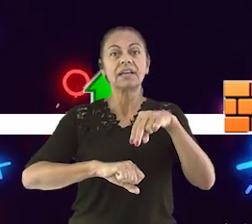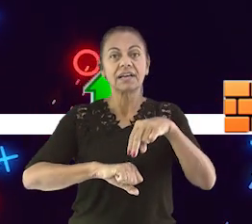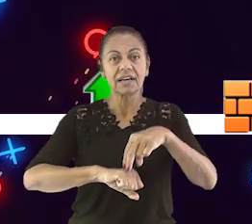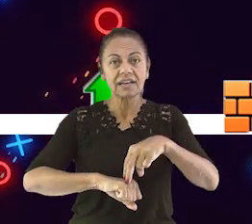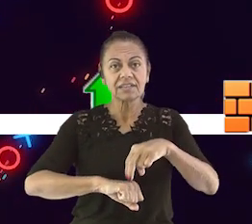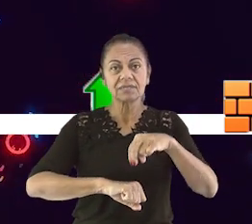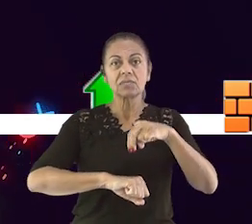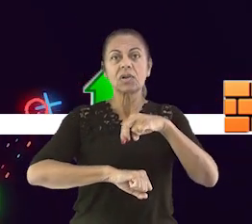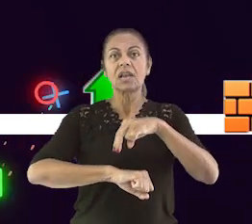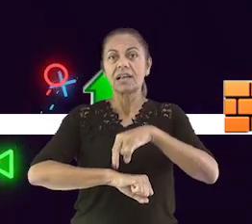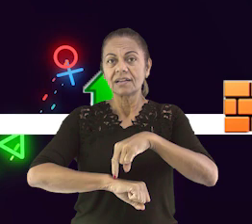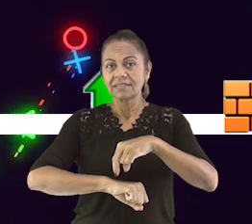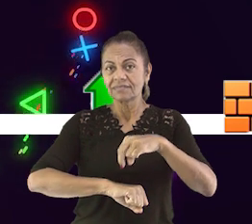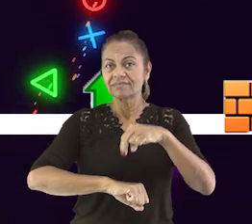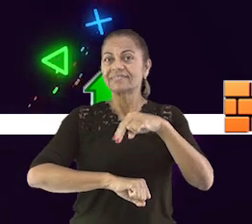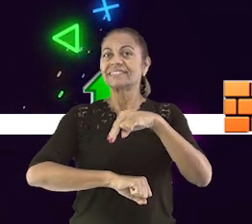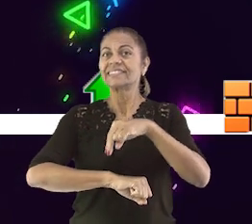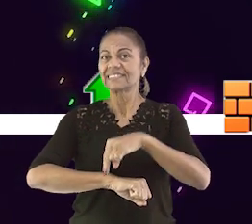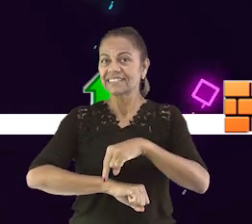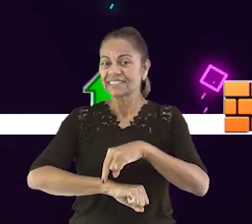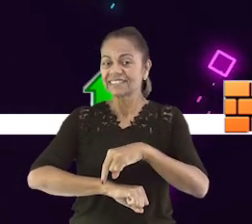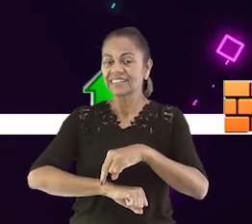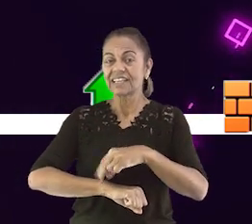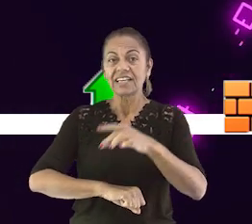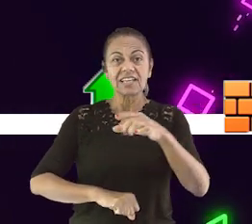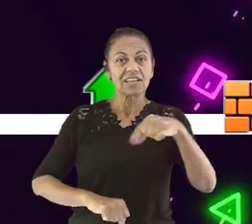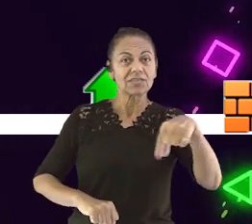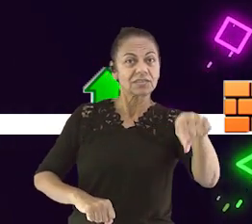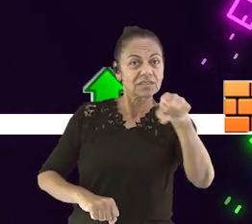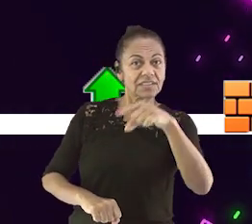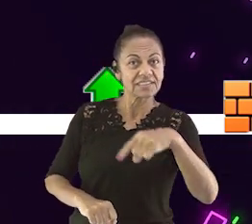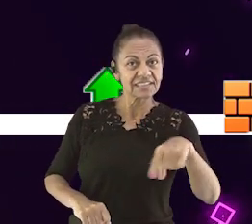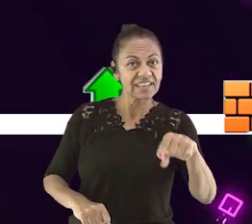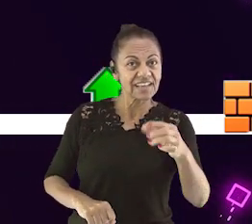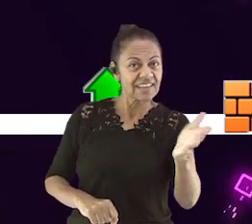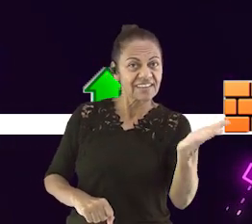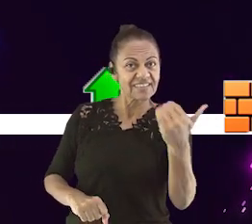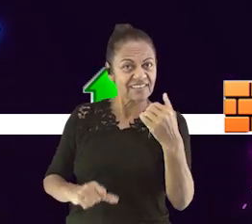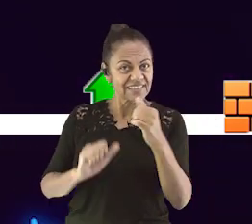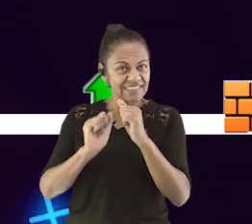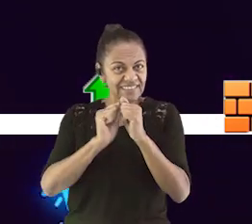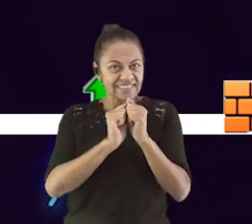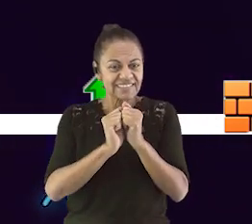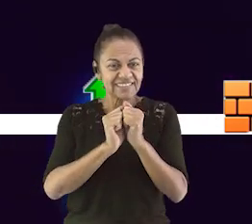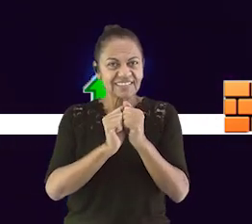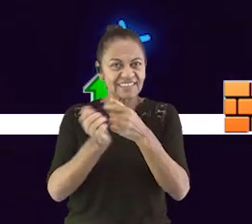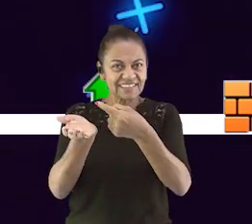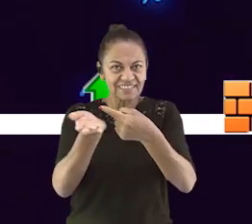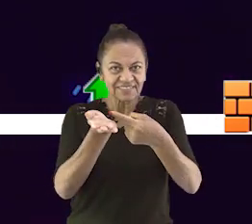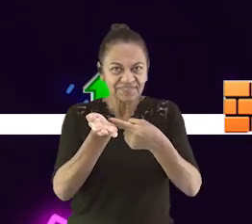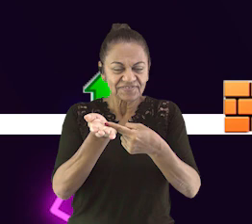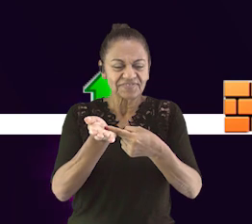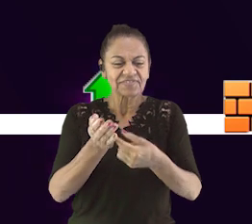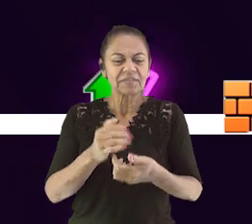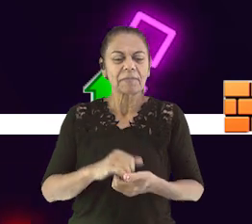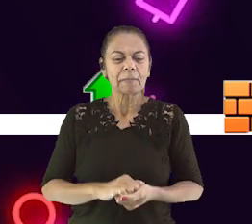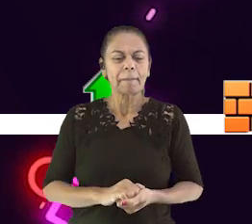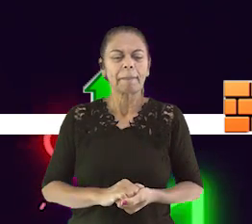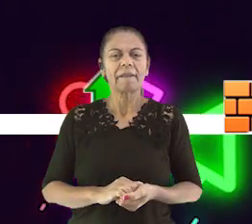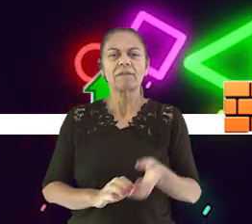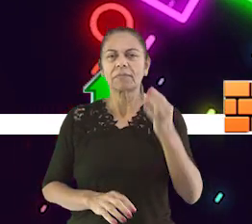eu ir pulando e saltando os obstáculos. E você aí de casa, vem fazer comigo,